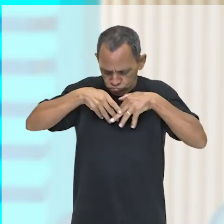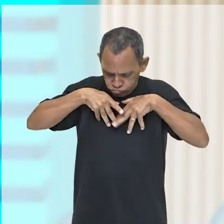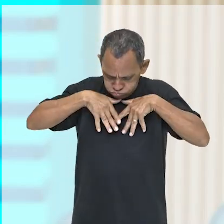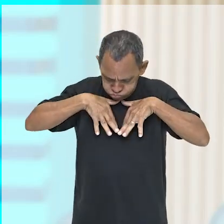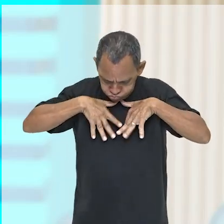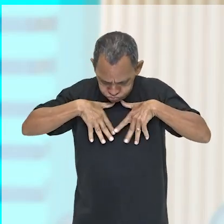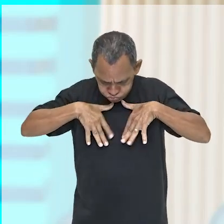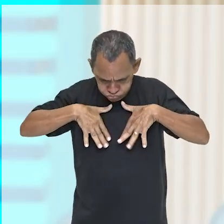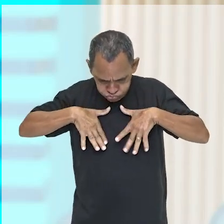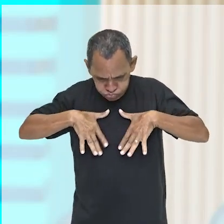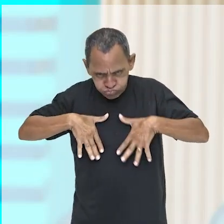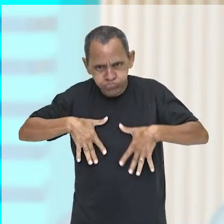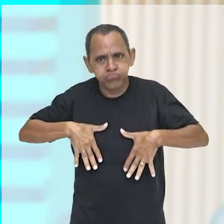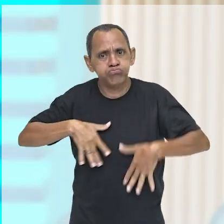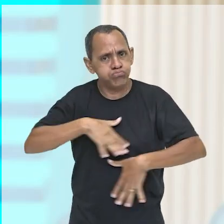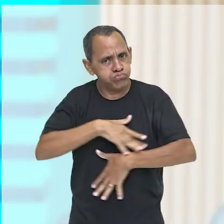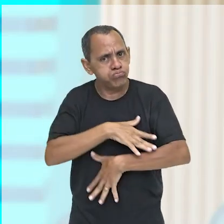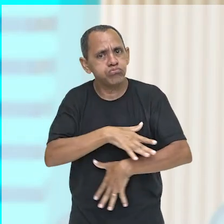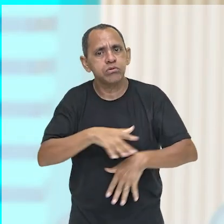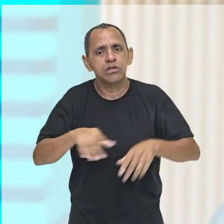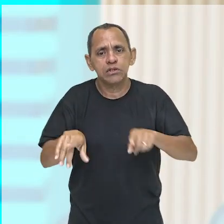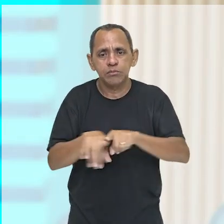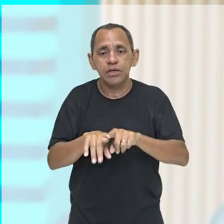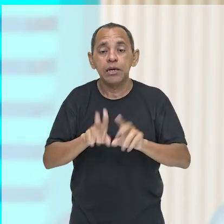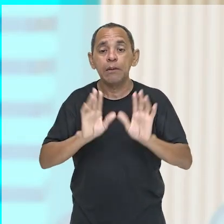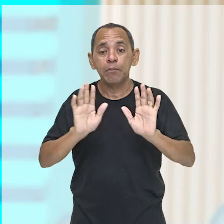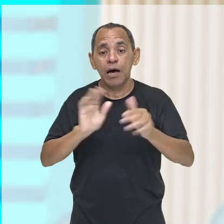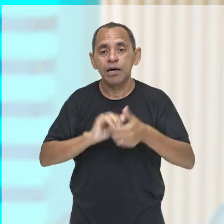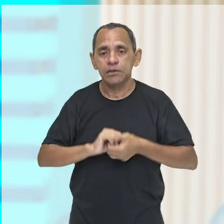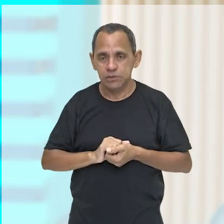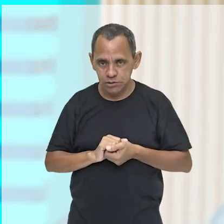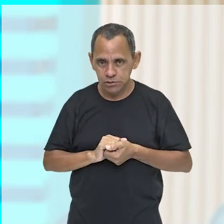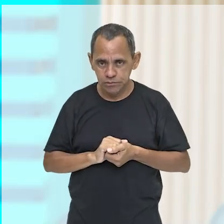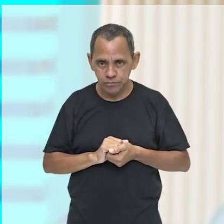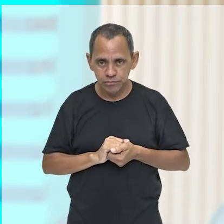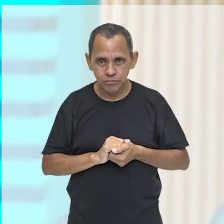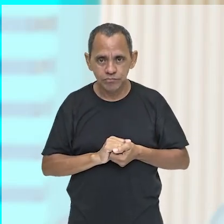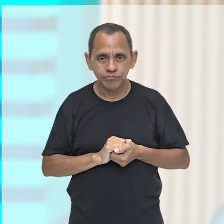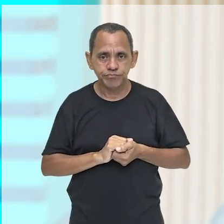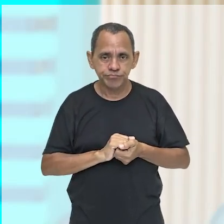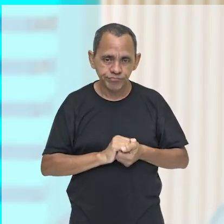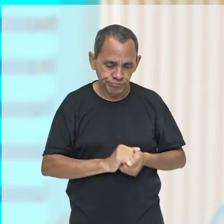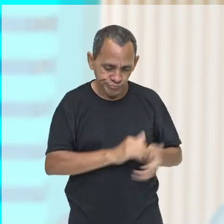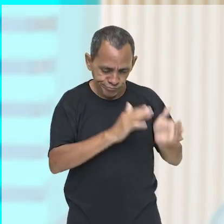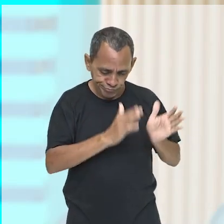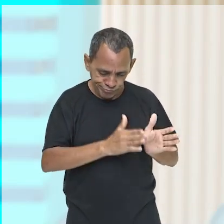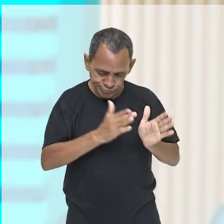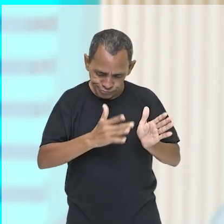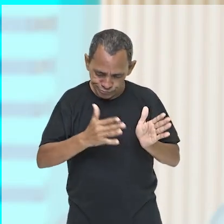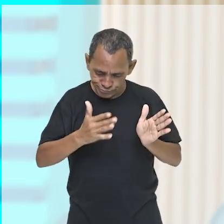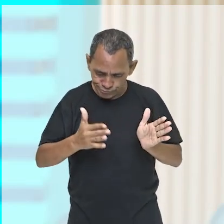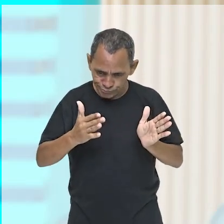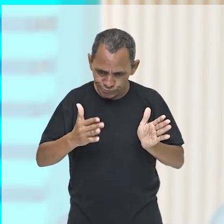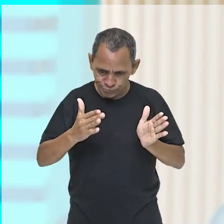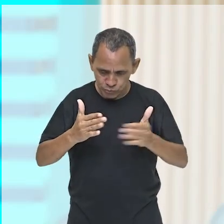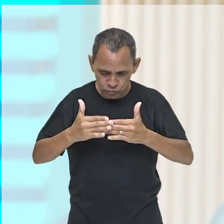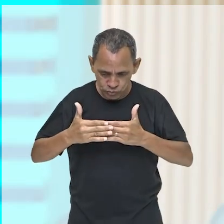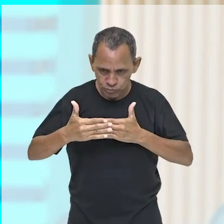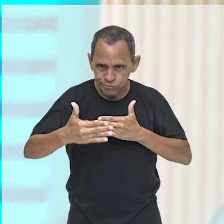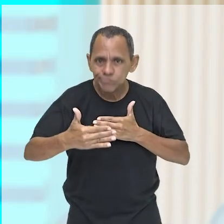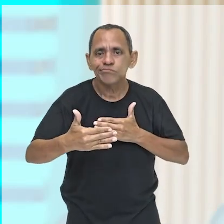do nosso corpo. Porém, com o passar do tempo, com o avanço da nossa